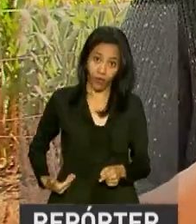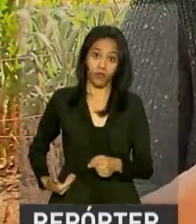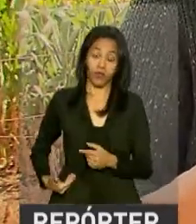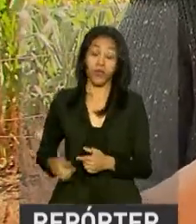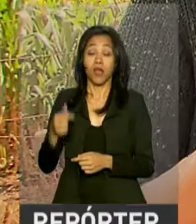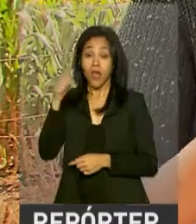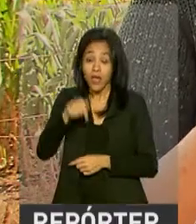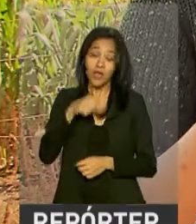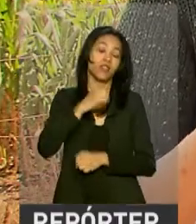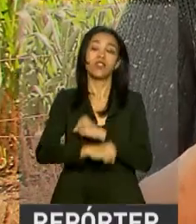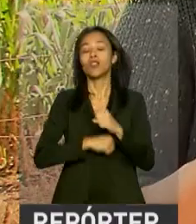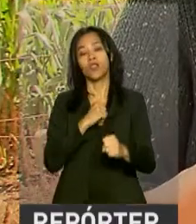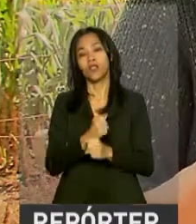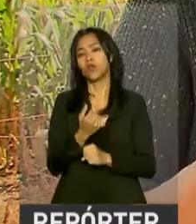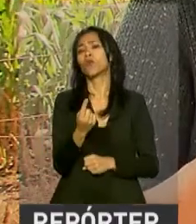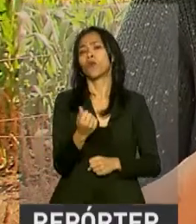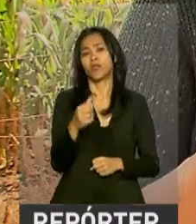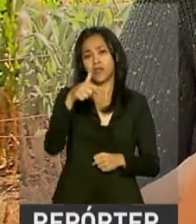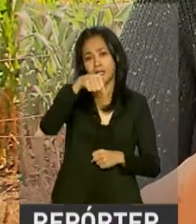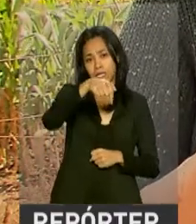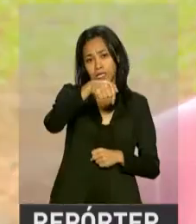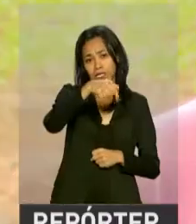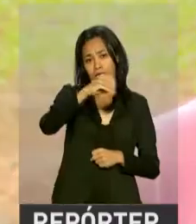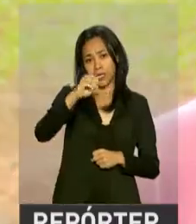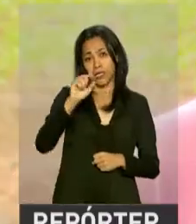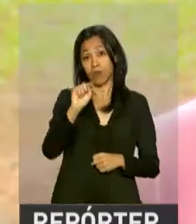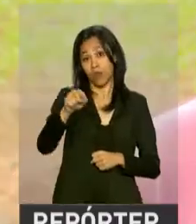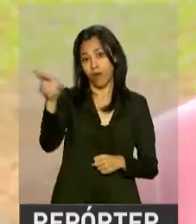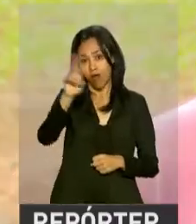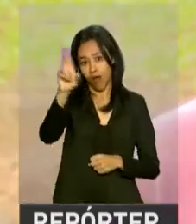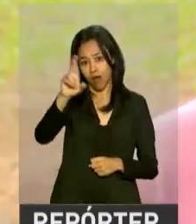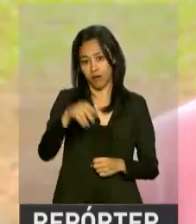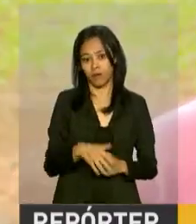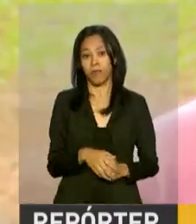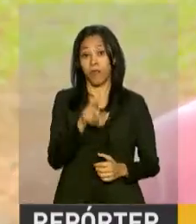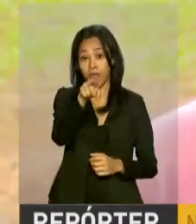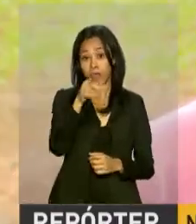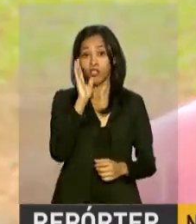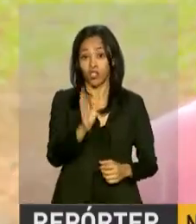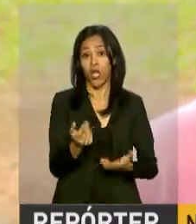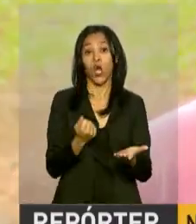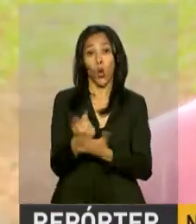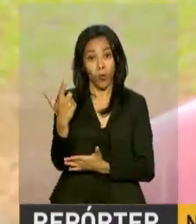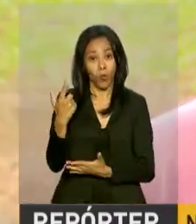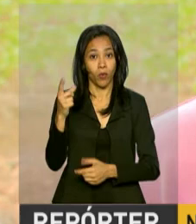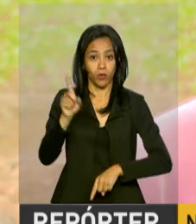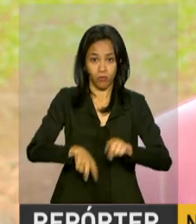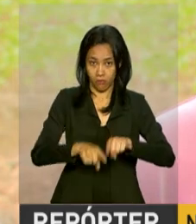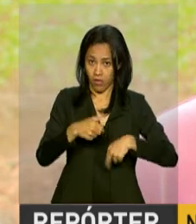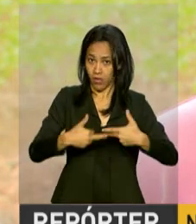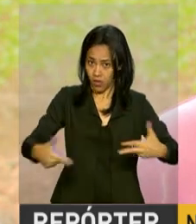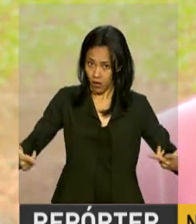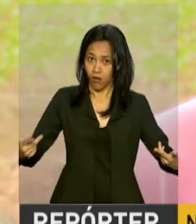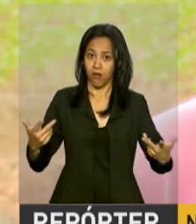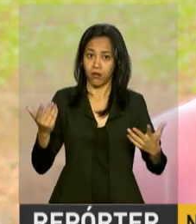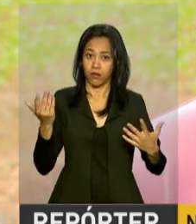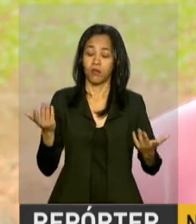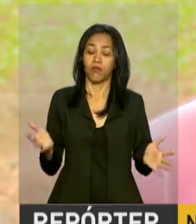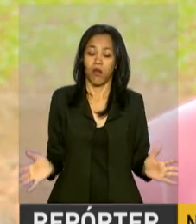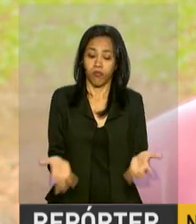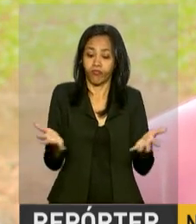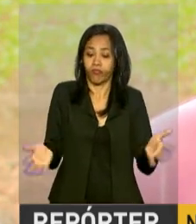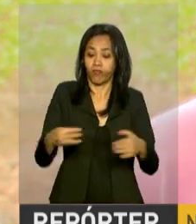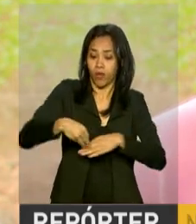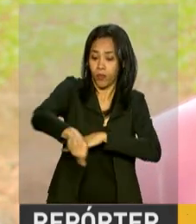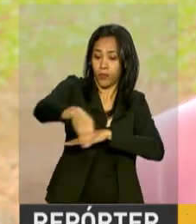a safra deste ano foram 700 mil reais a gente já fez a compra dos insumos né então todo ano a gente